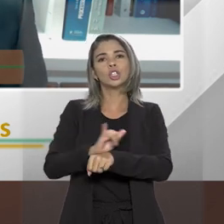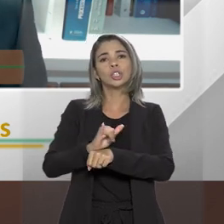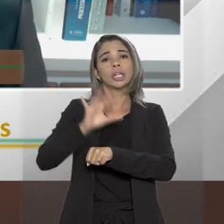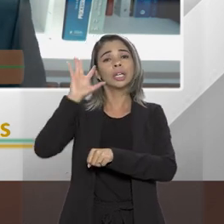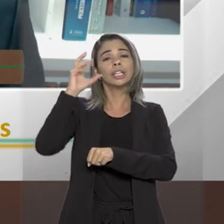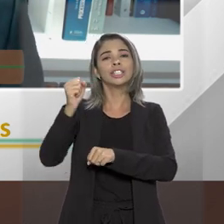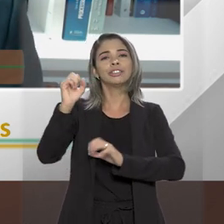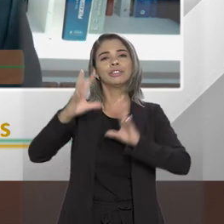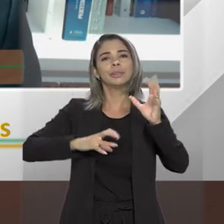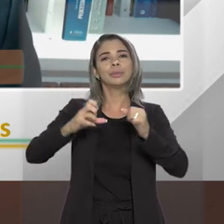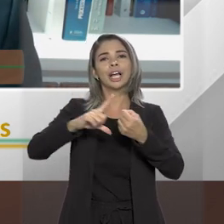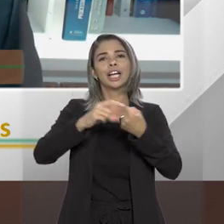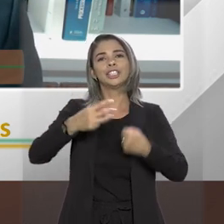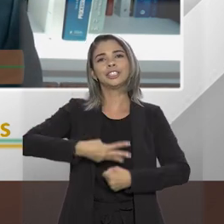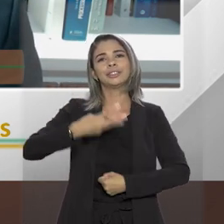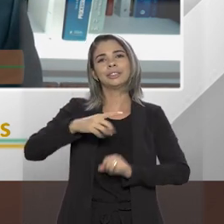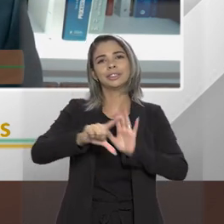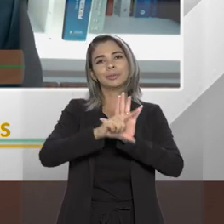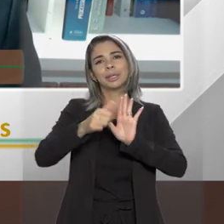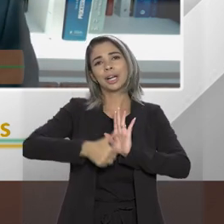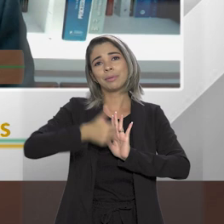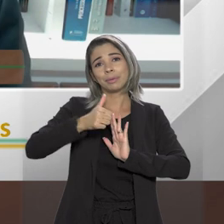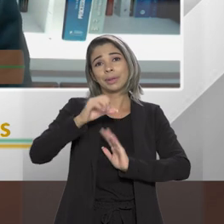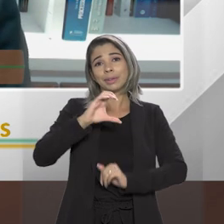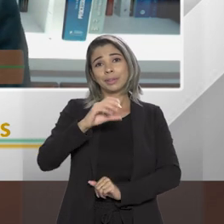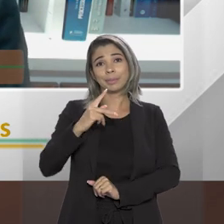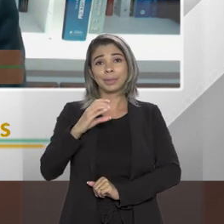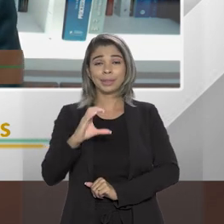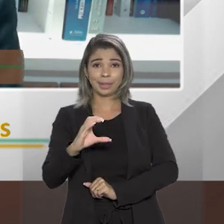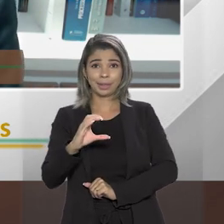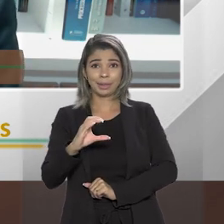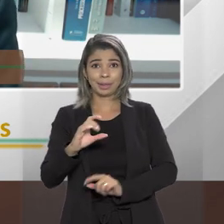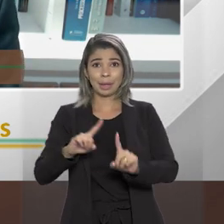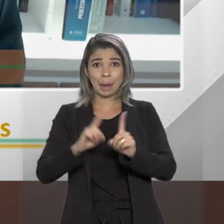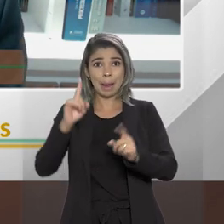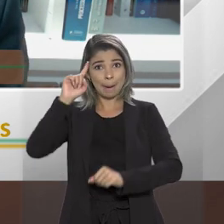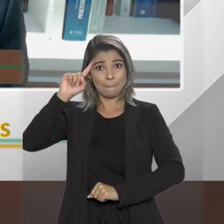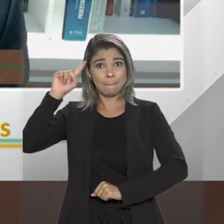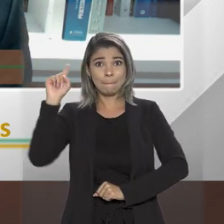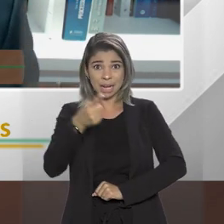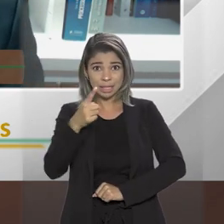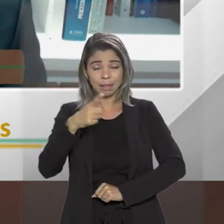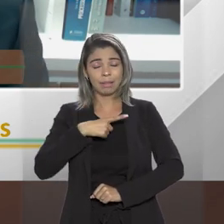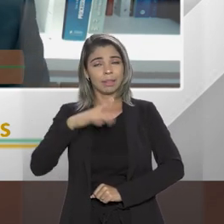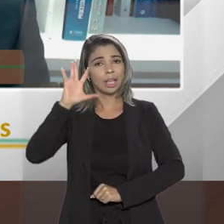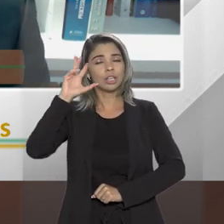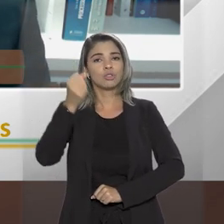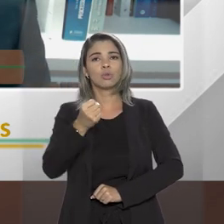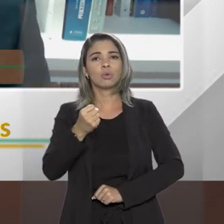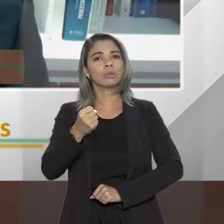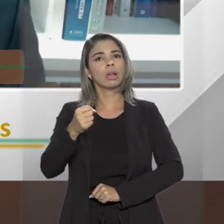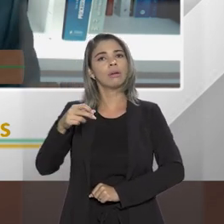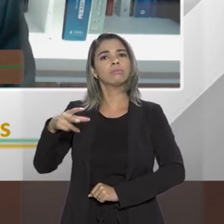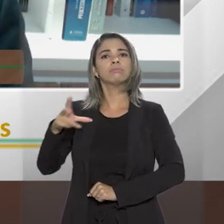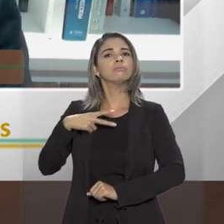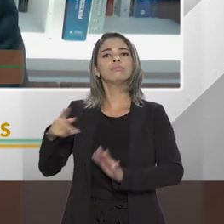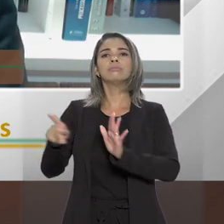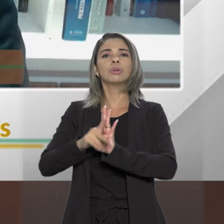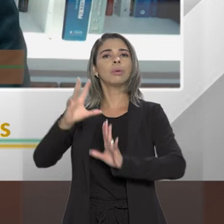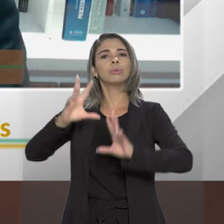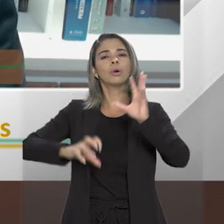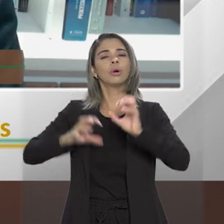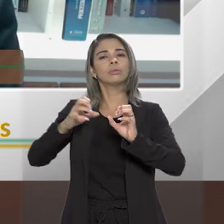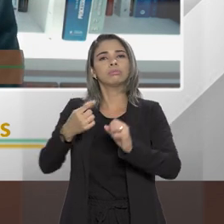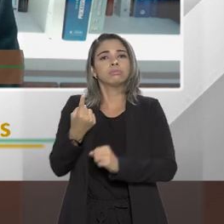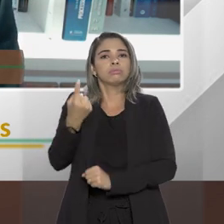artigo 3º, parágrafo 1º do CPC. Na arbitragem, nós temos uma solução privada do conflito, em